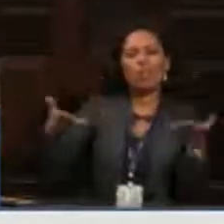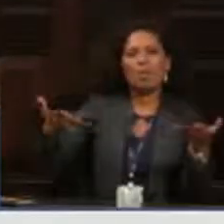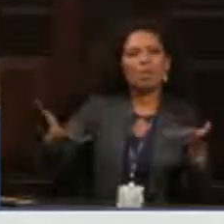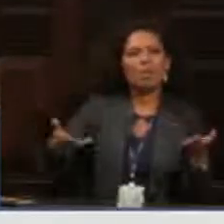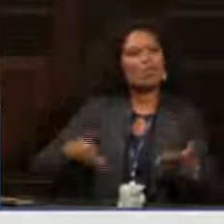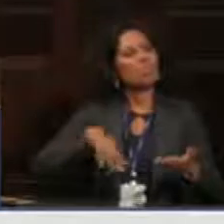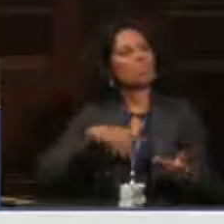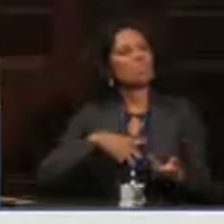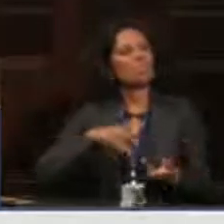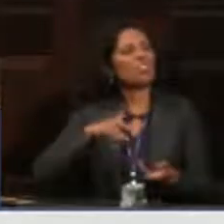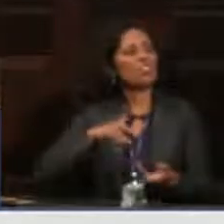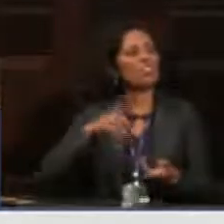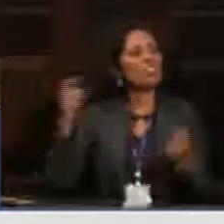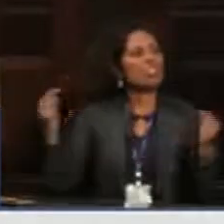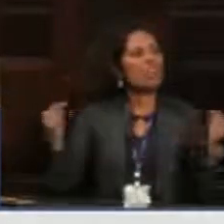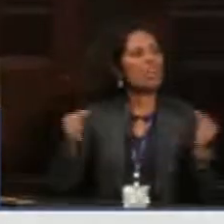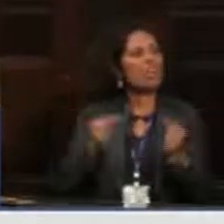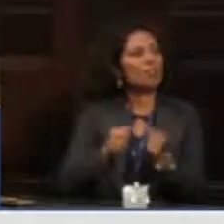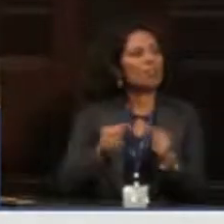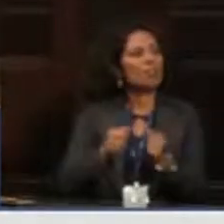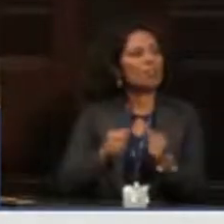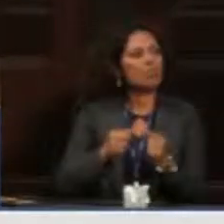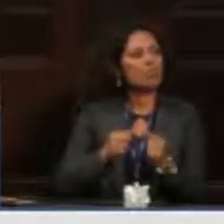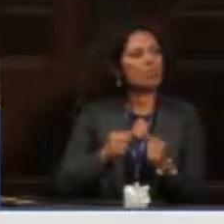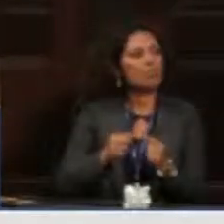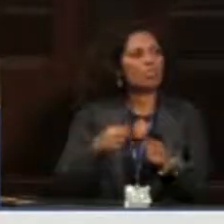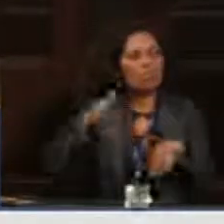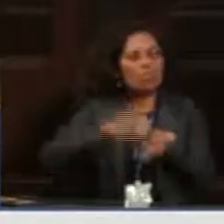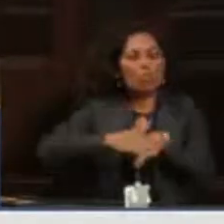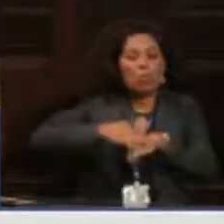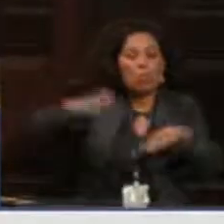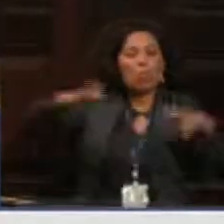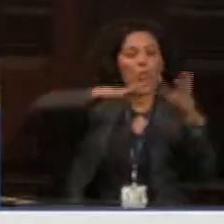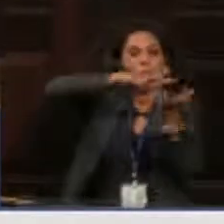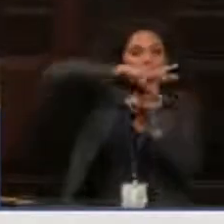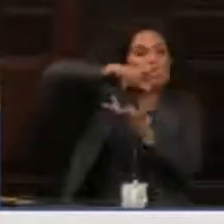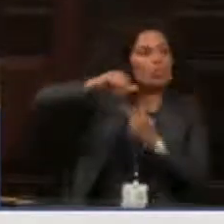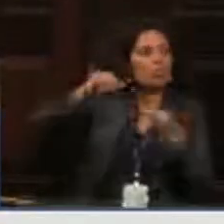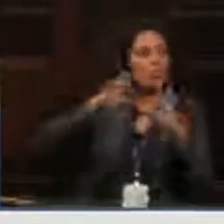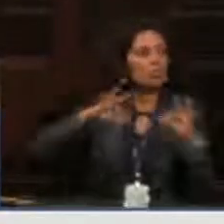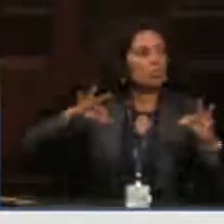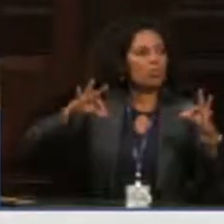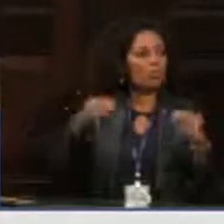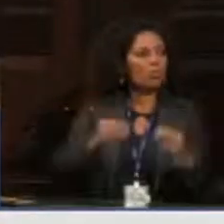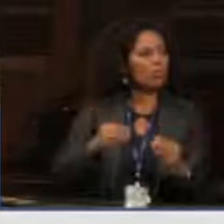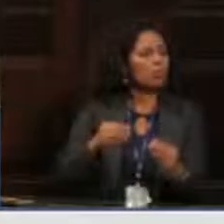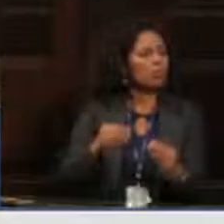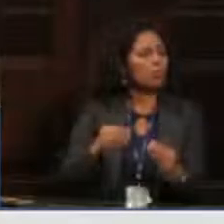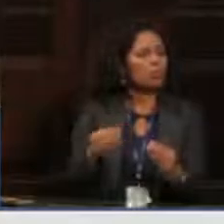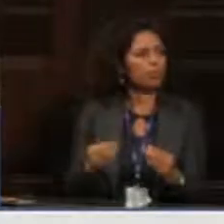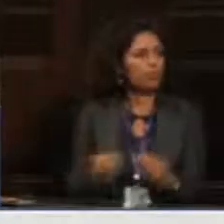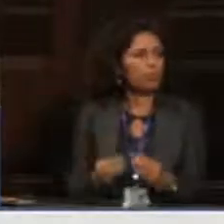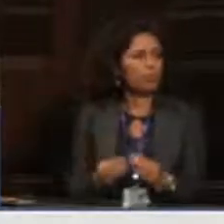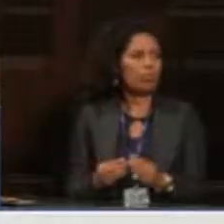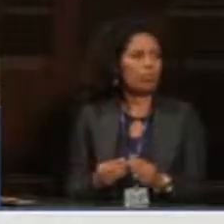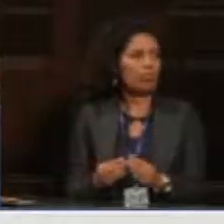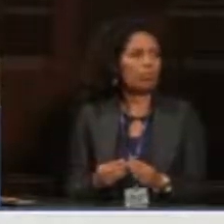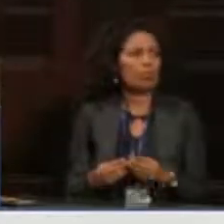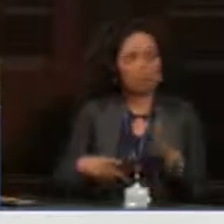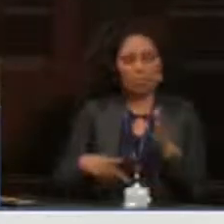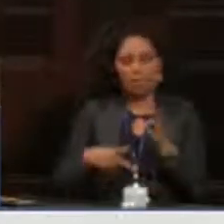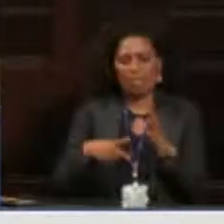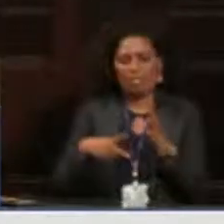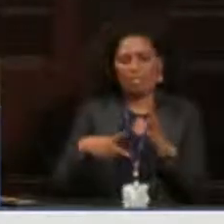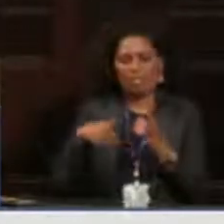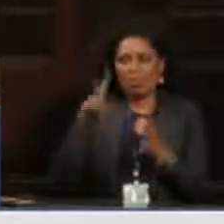diz respeito ao maior do mundo, o nosso querido Maracanã. Na segunda-feira